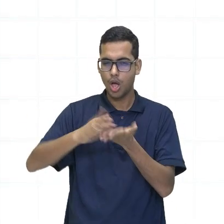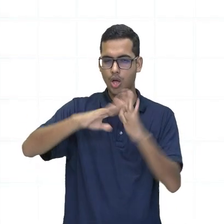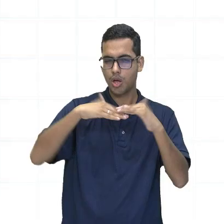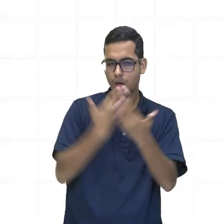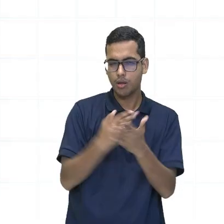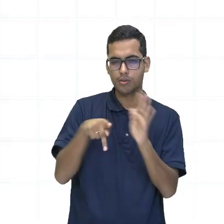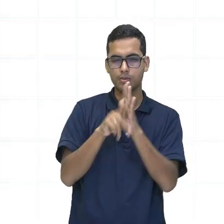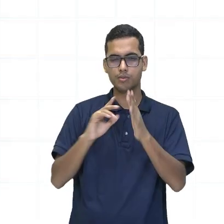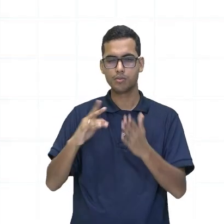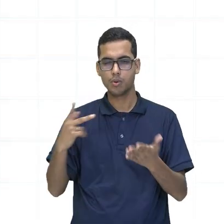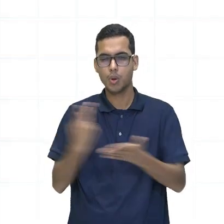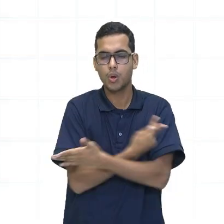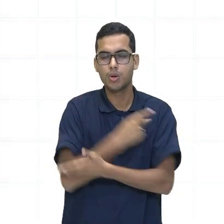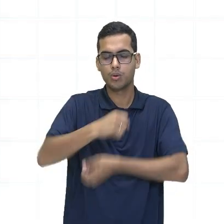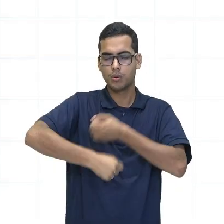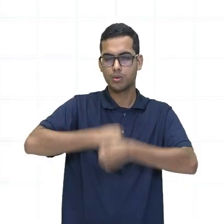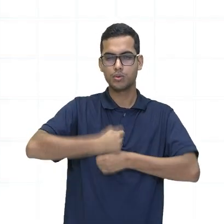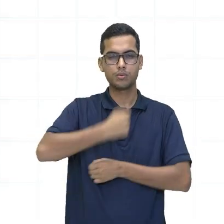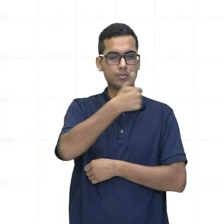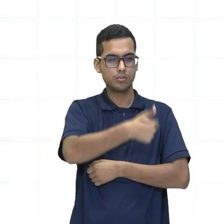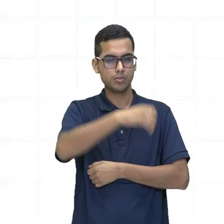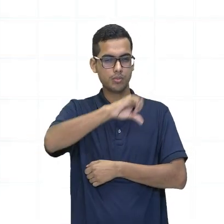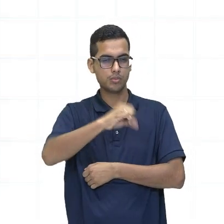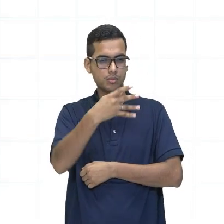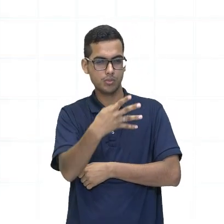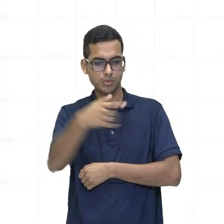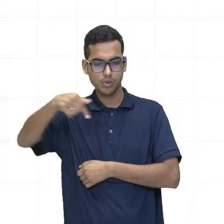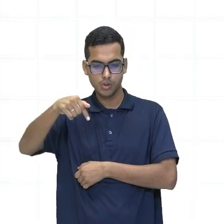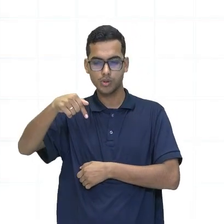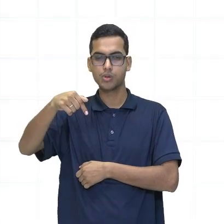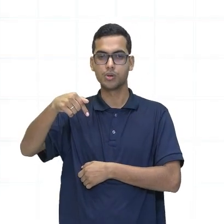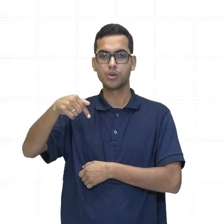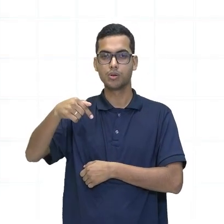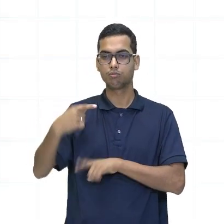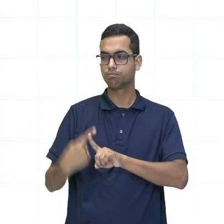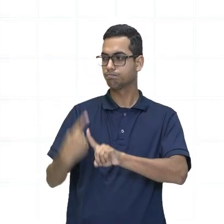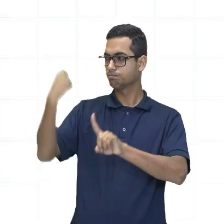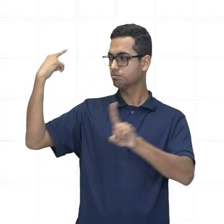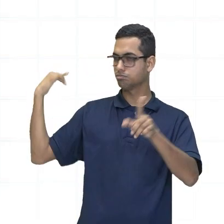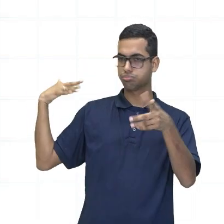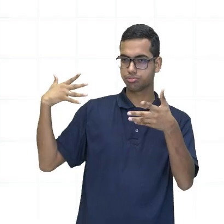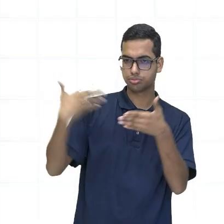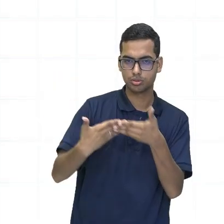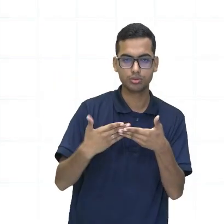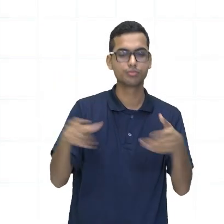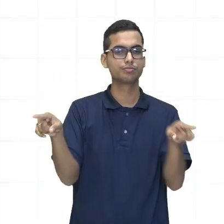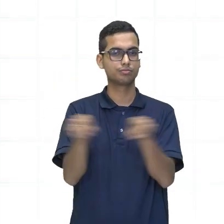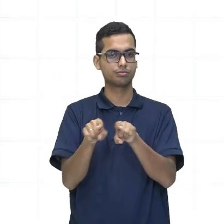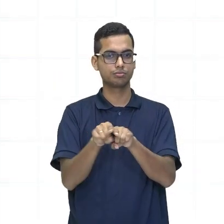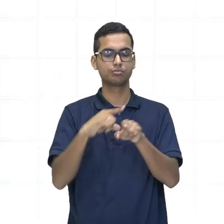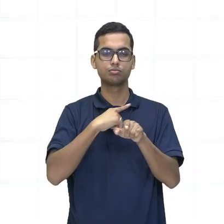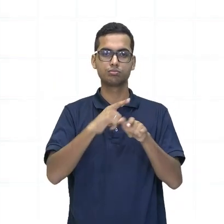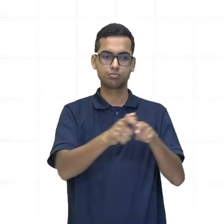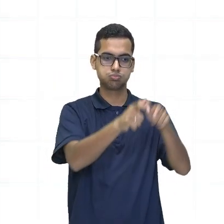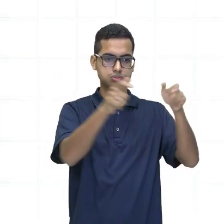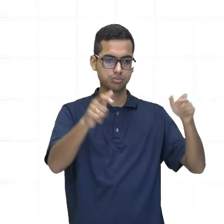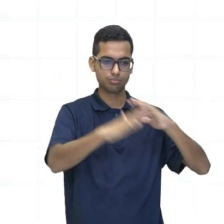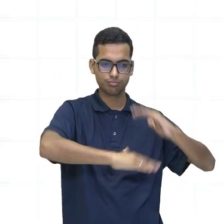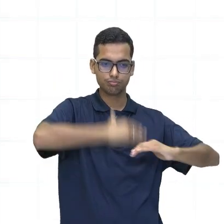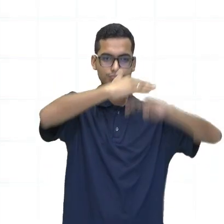1947. Desse fato, até os dias atuais, houve um crescimento e expansão nas escolas de samba da